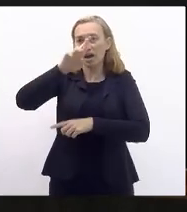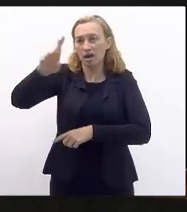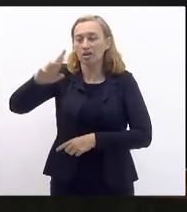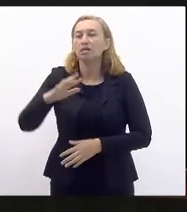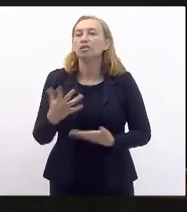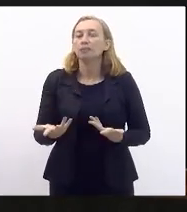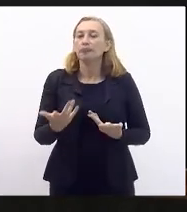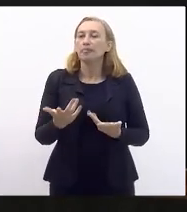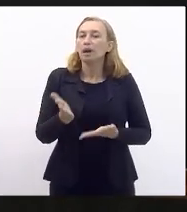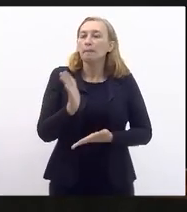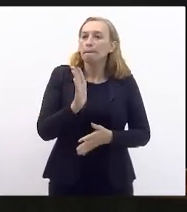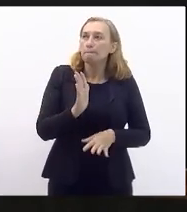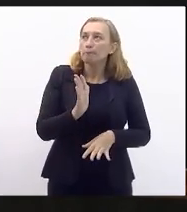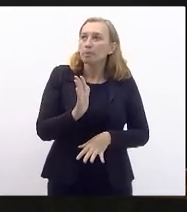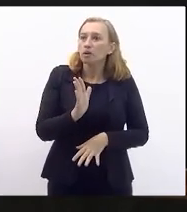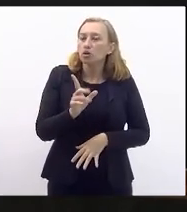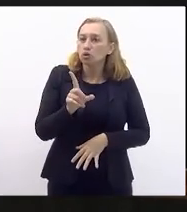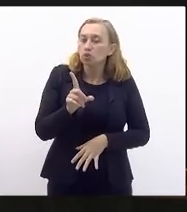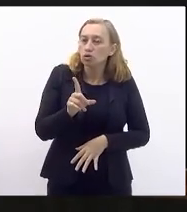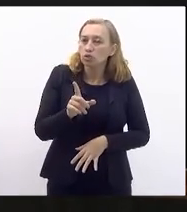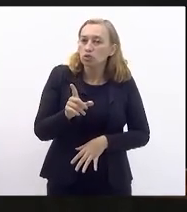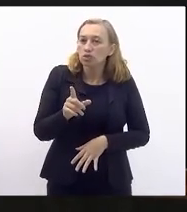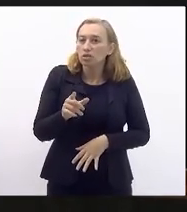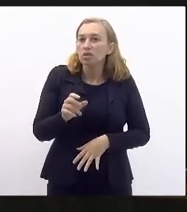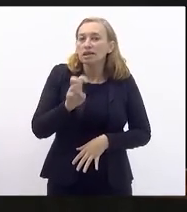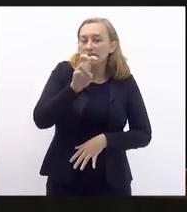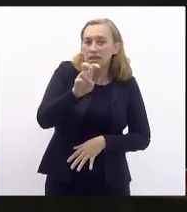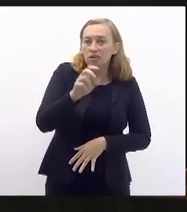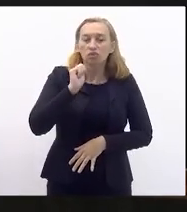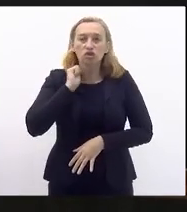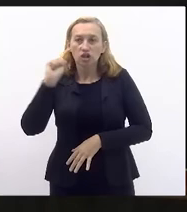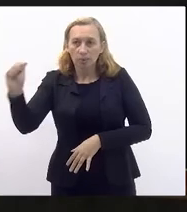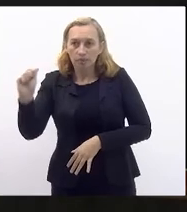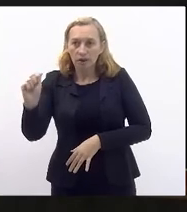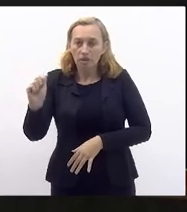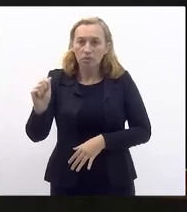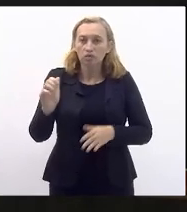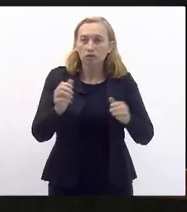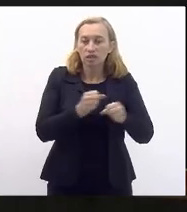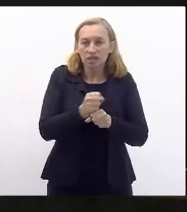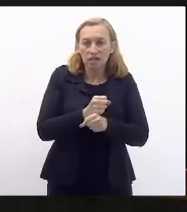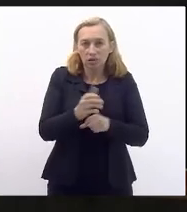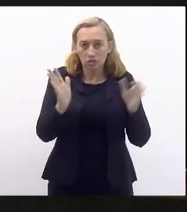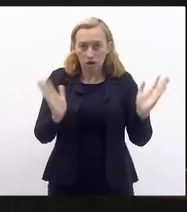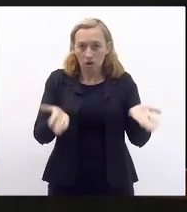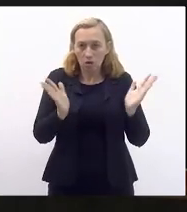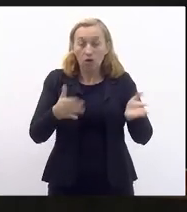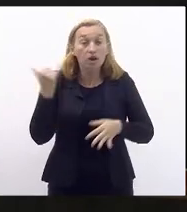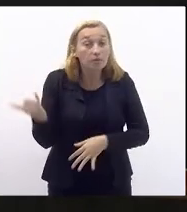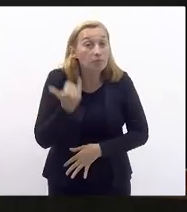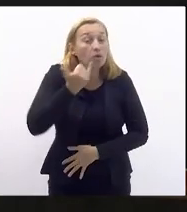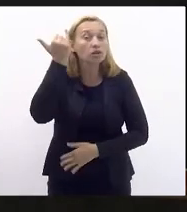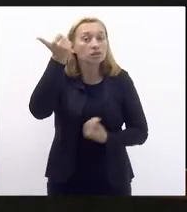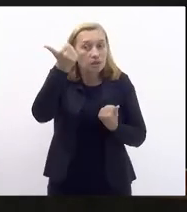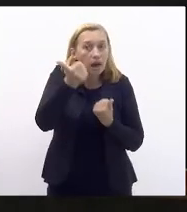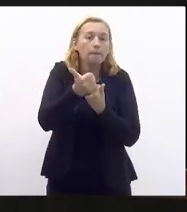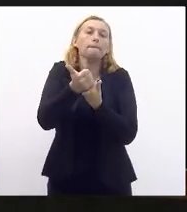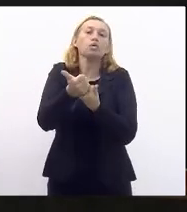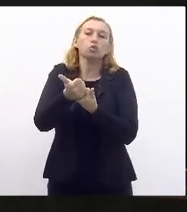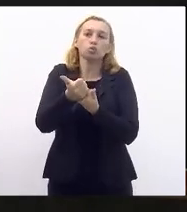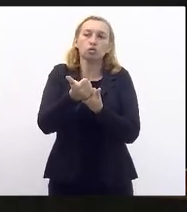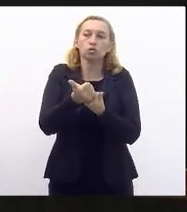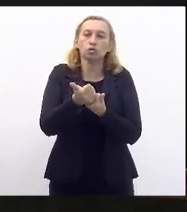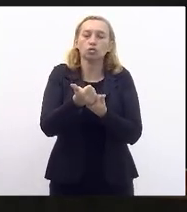e mais recentemente a partir de cinco de Abril deste corrente ano importante apoio